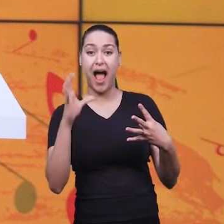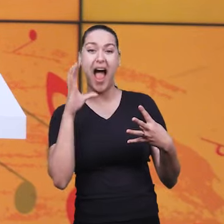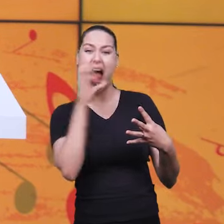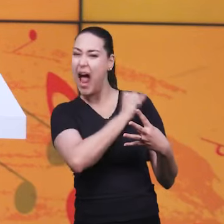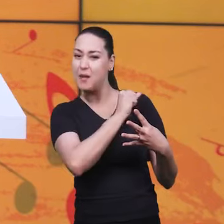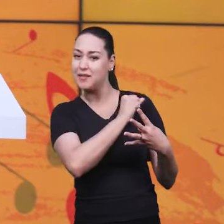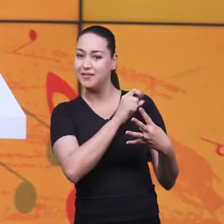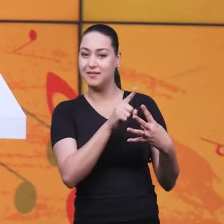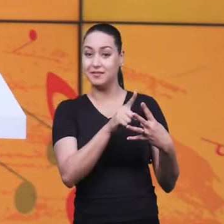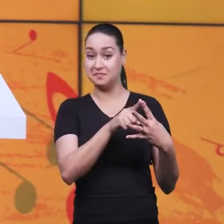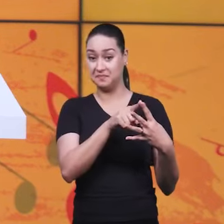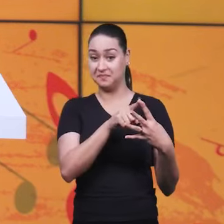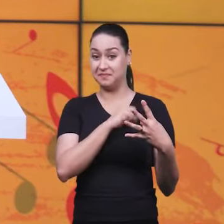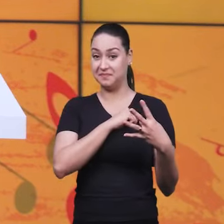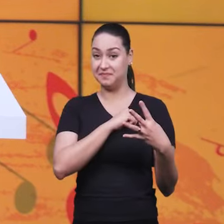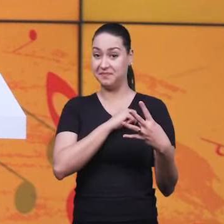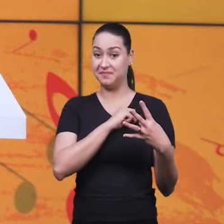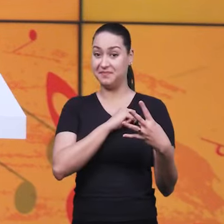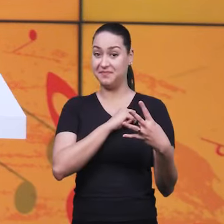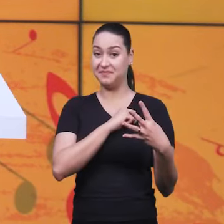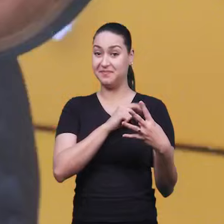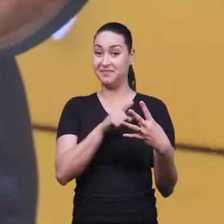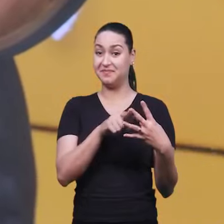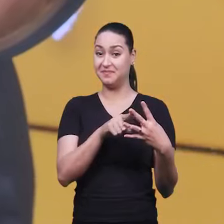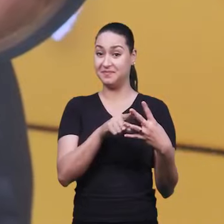2 batidinhas rapidinho.